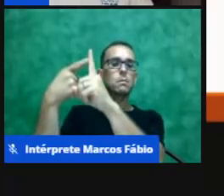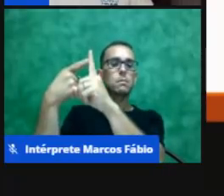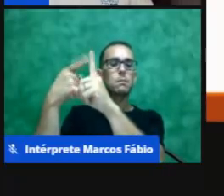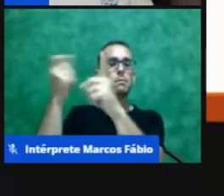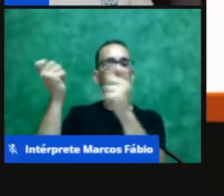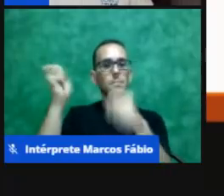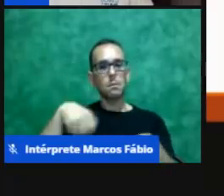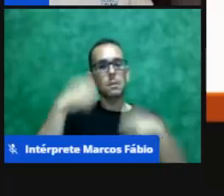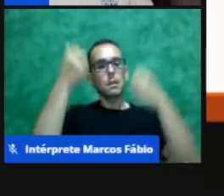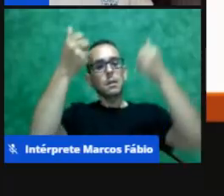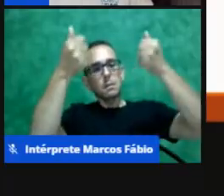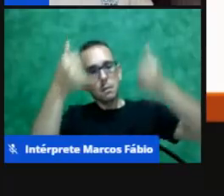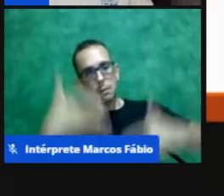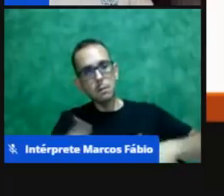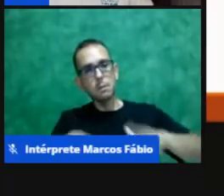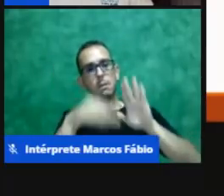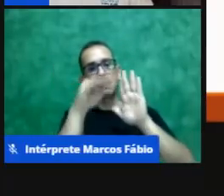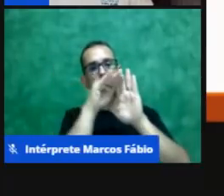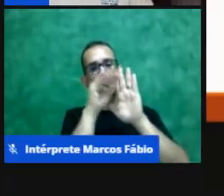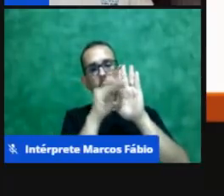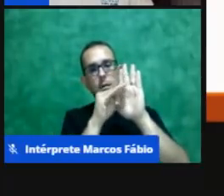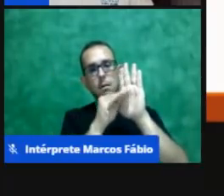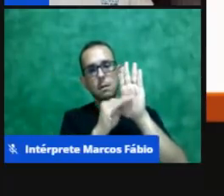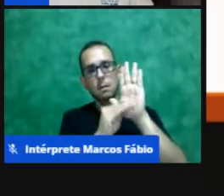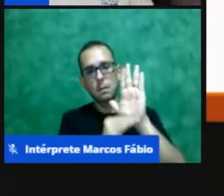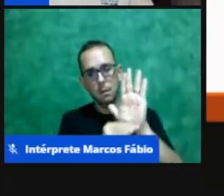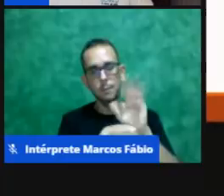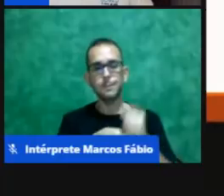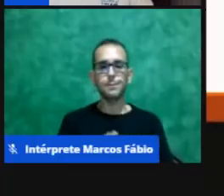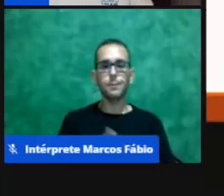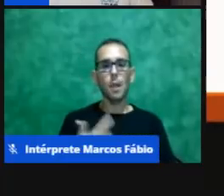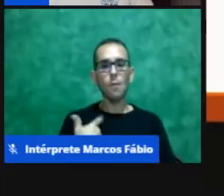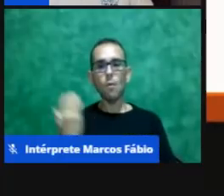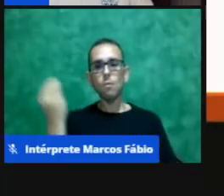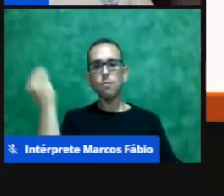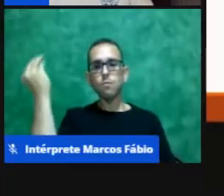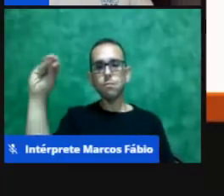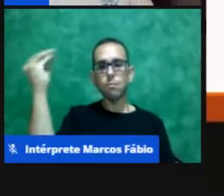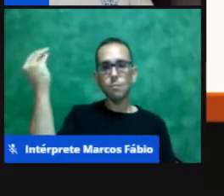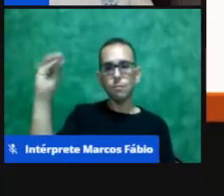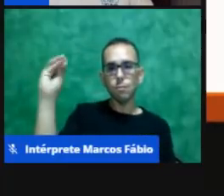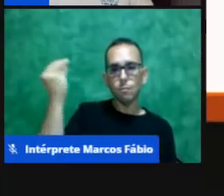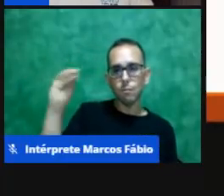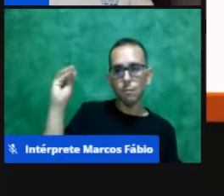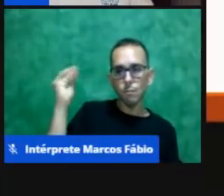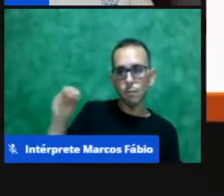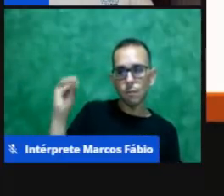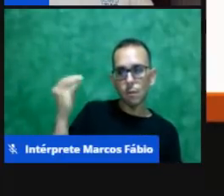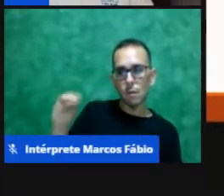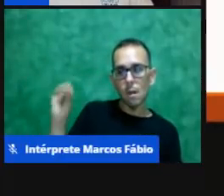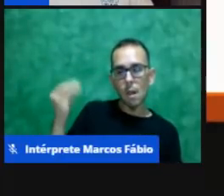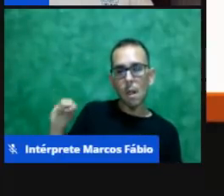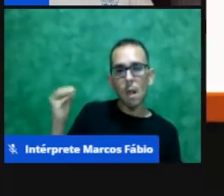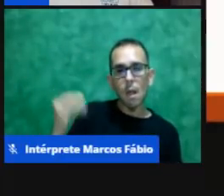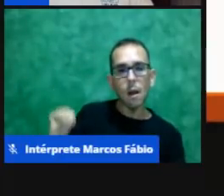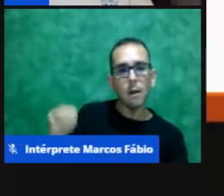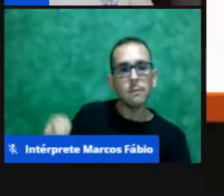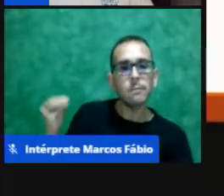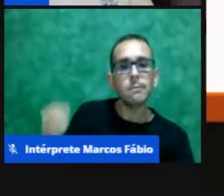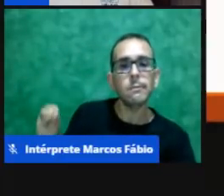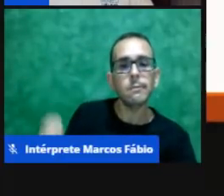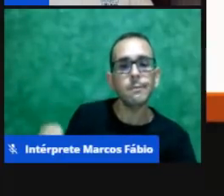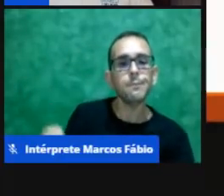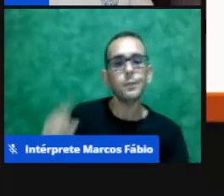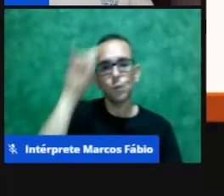deixei isso estabelecido desde o início. E aí eu vou colocando aqui a questão das datas